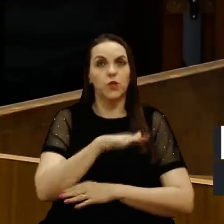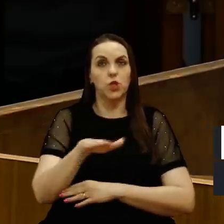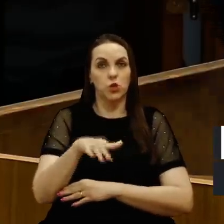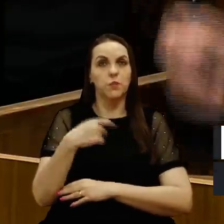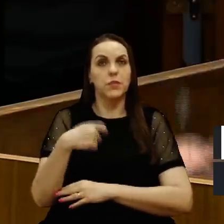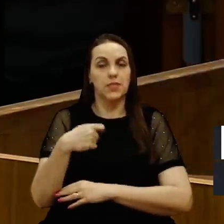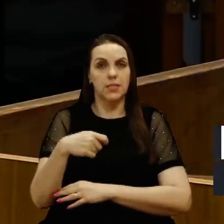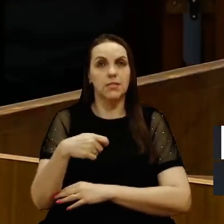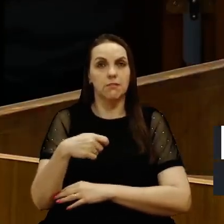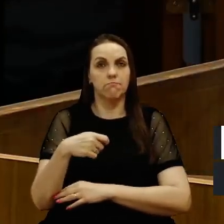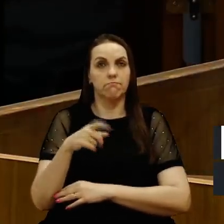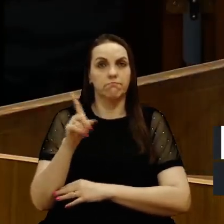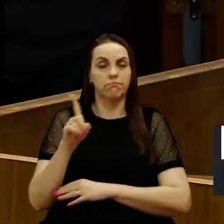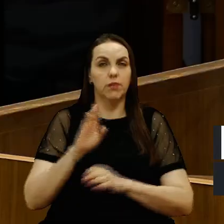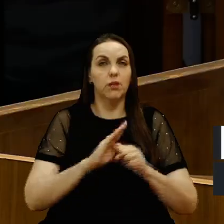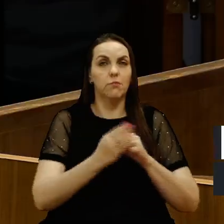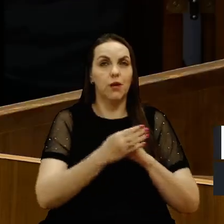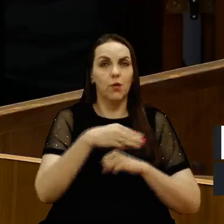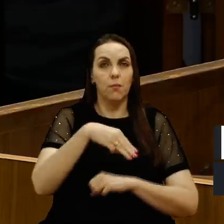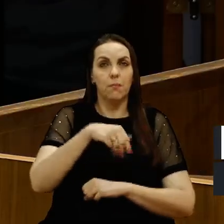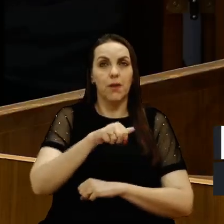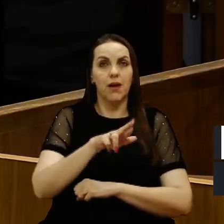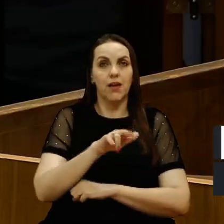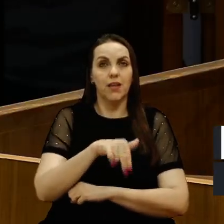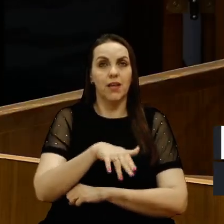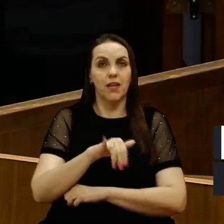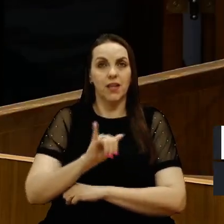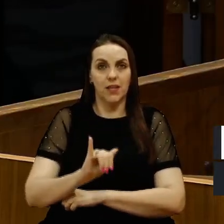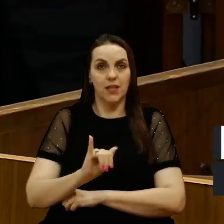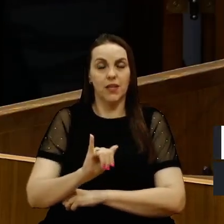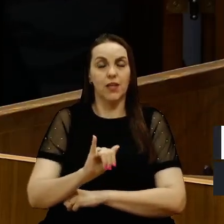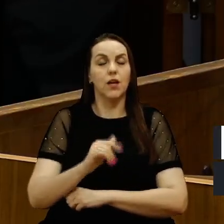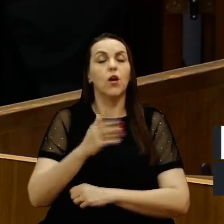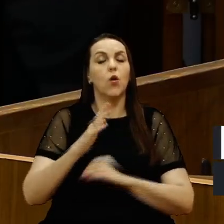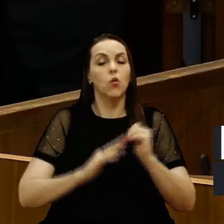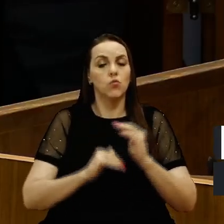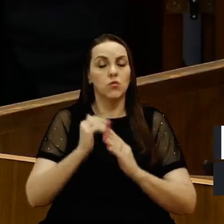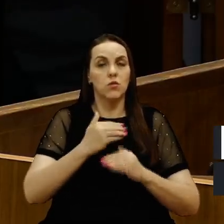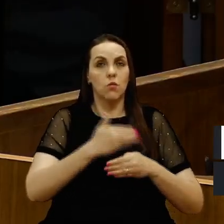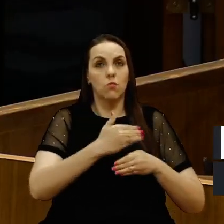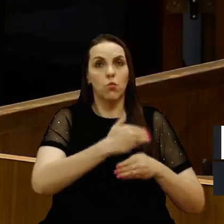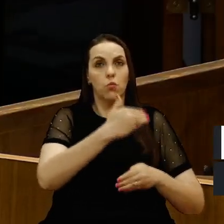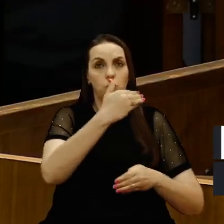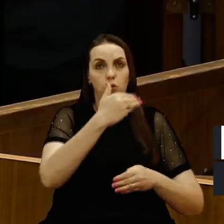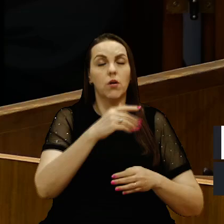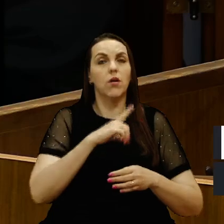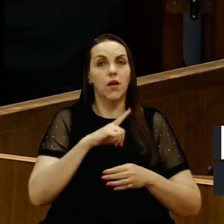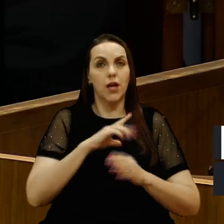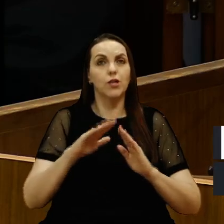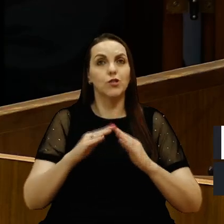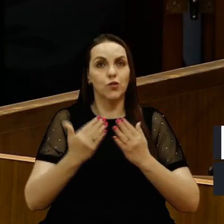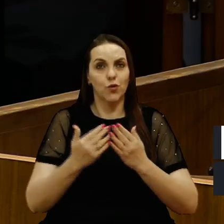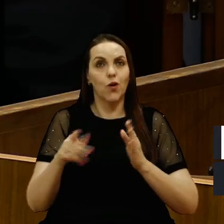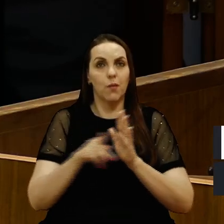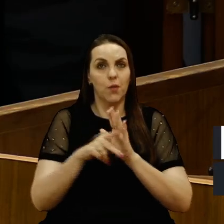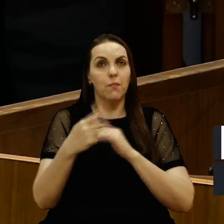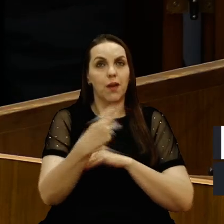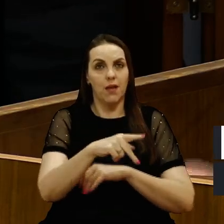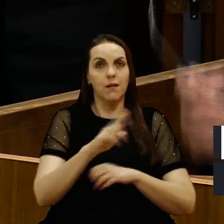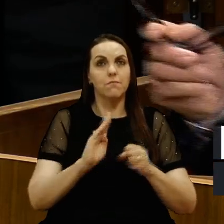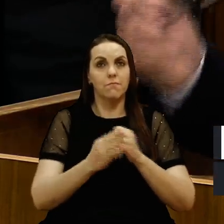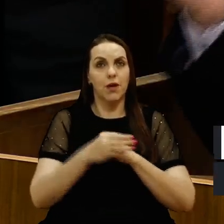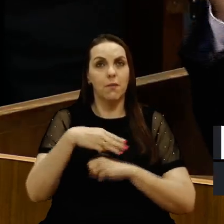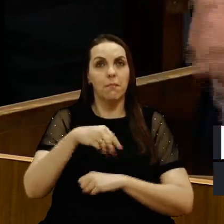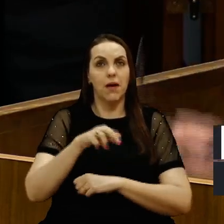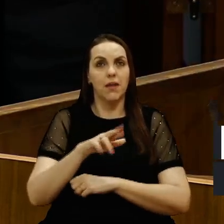do Mariane, nós construímos o muro em 2014 para ter uma escola de educação infantil no Mariane.